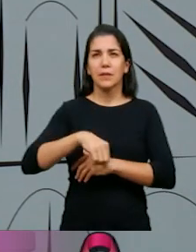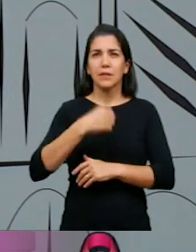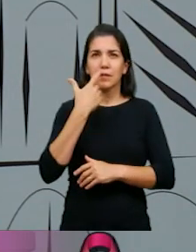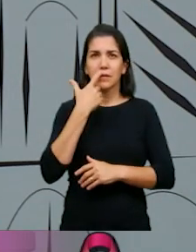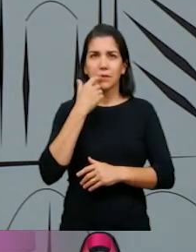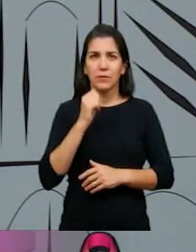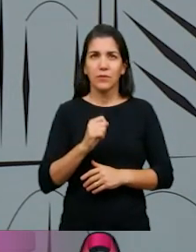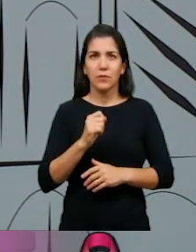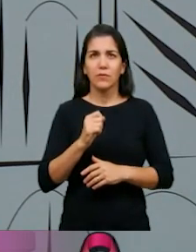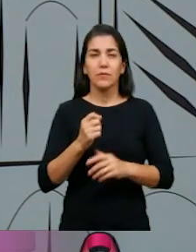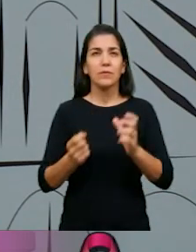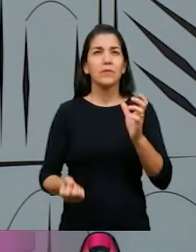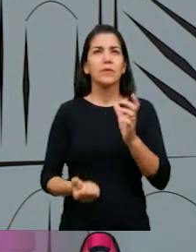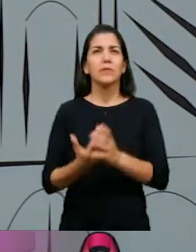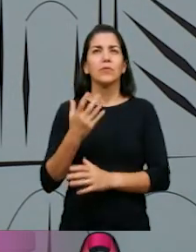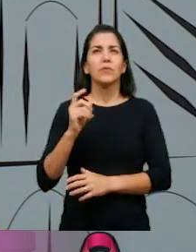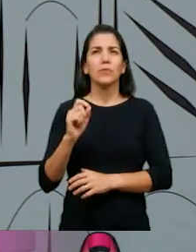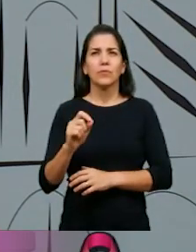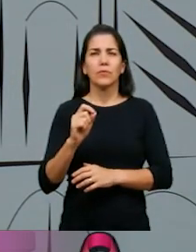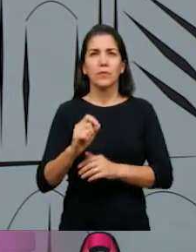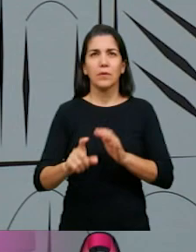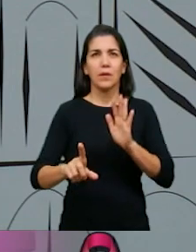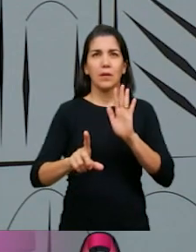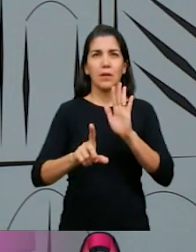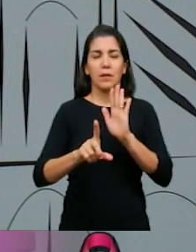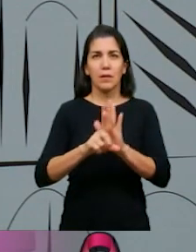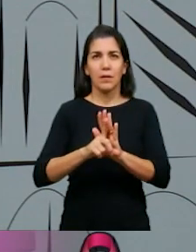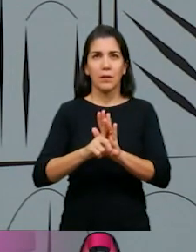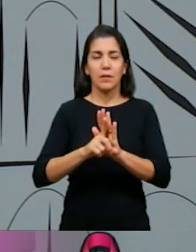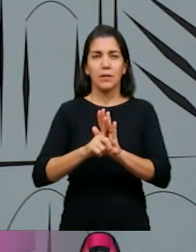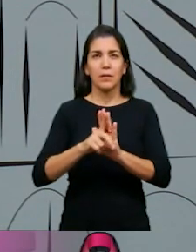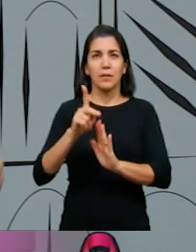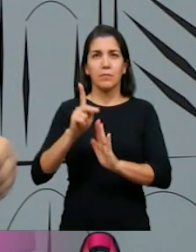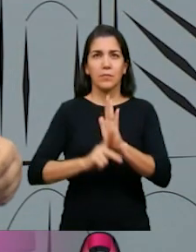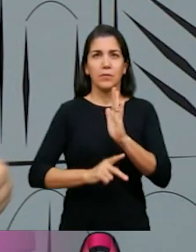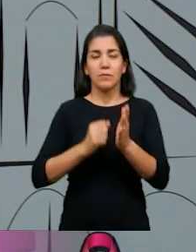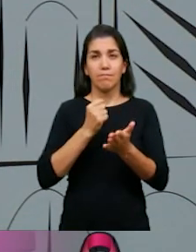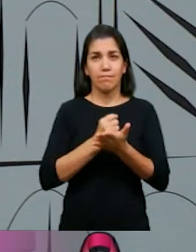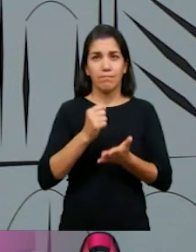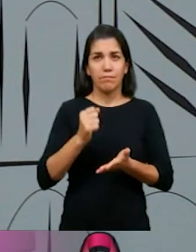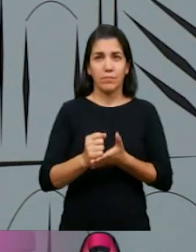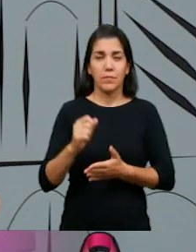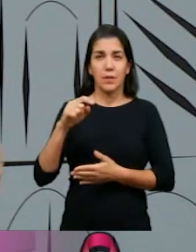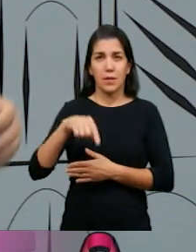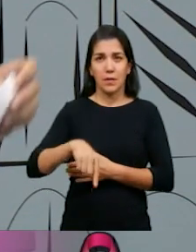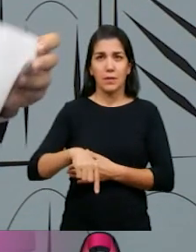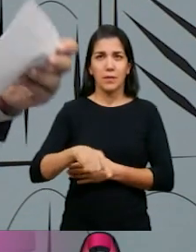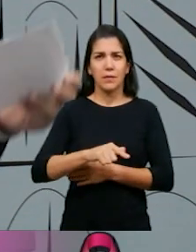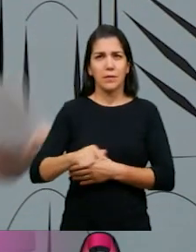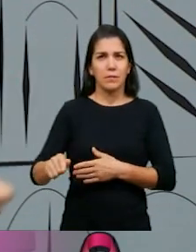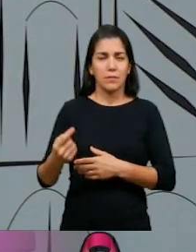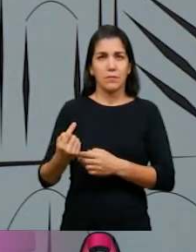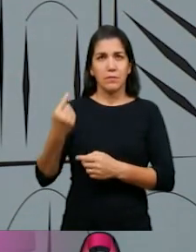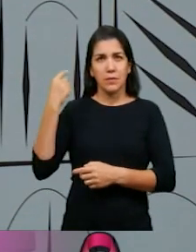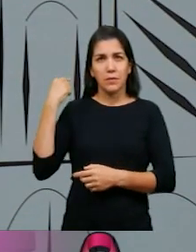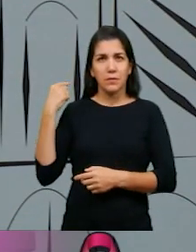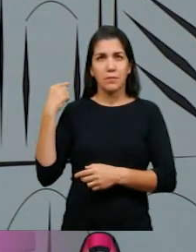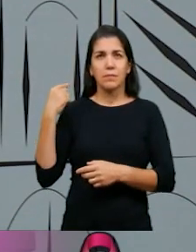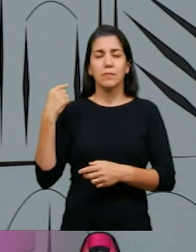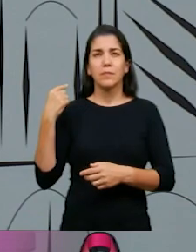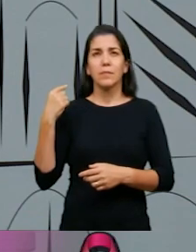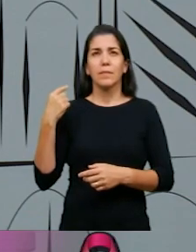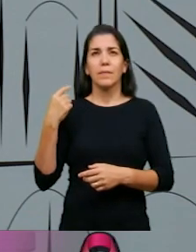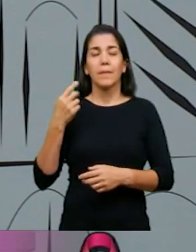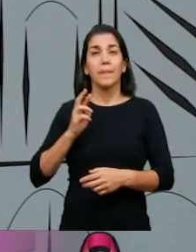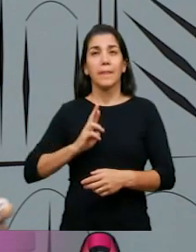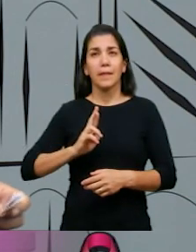cidade, surgiu o projeto de lei que protocolamos na semana passada nesta casa, reconhecendo as batalhas de